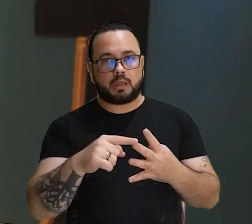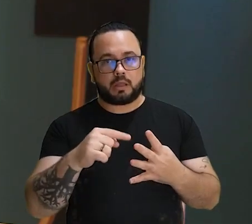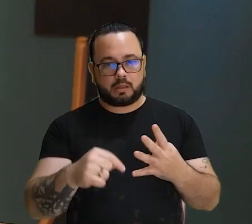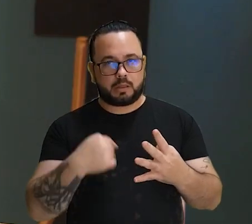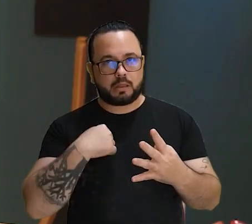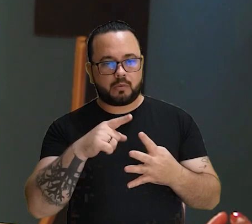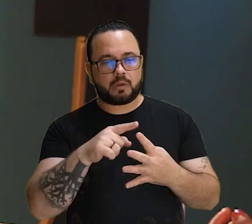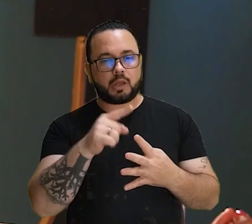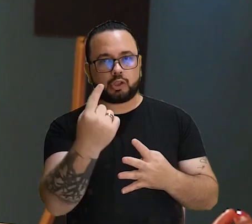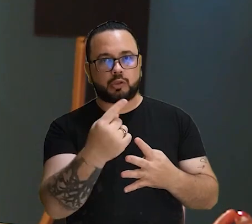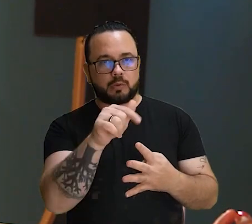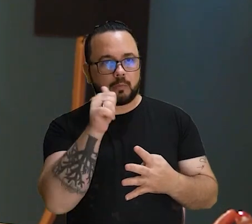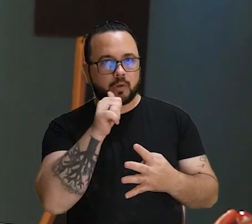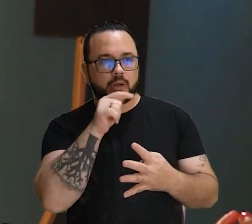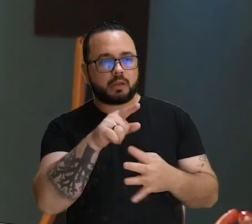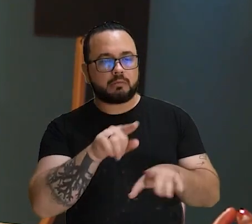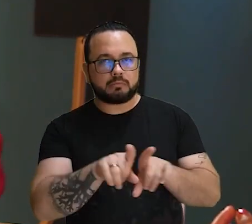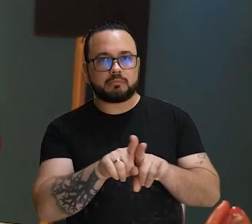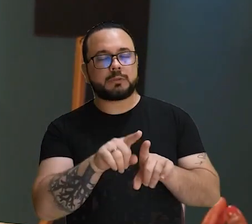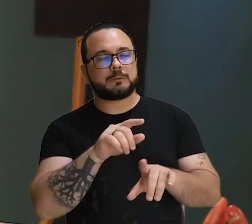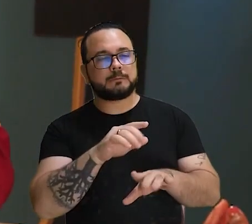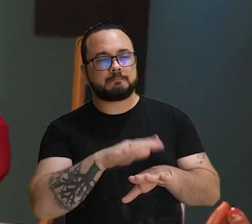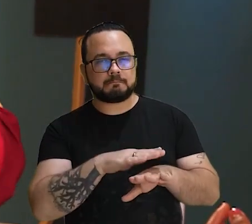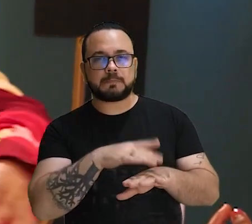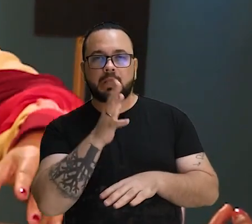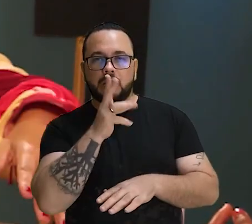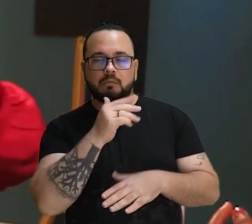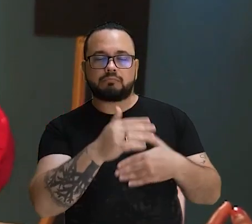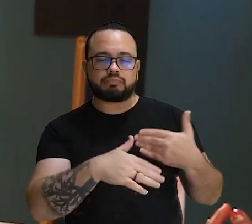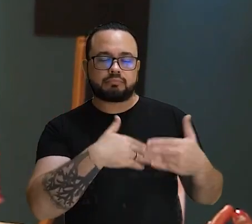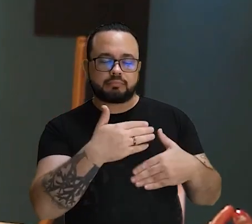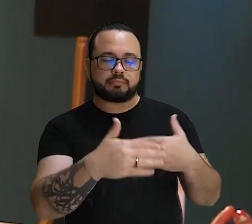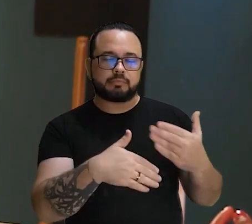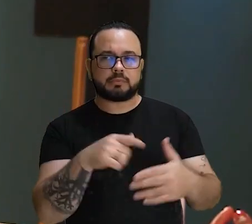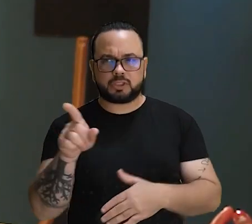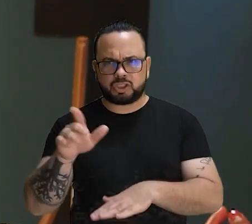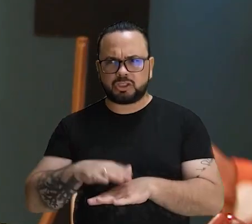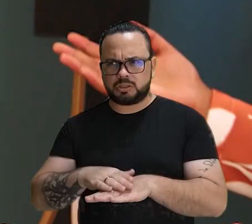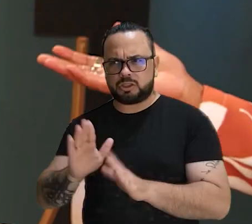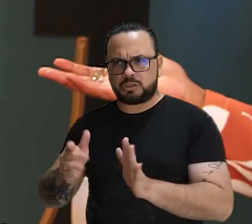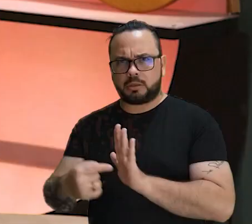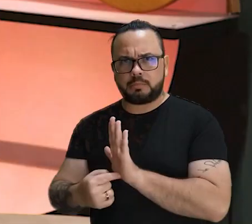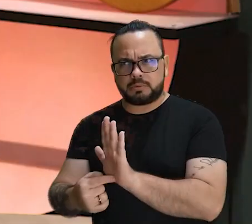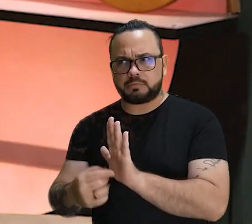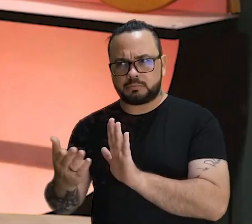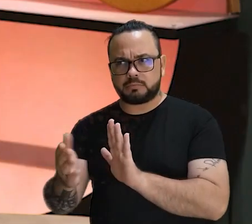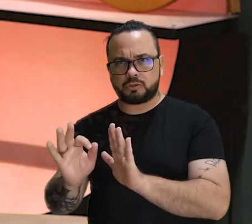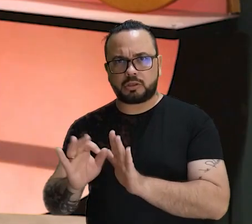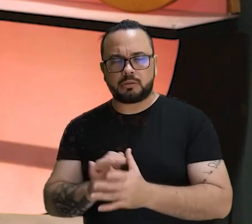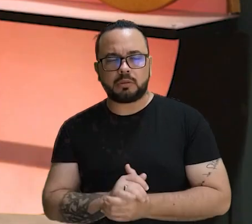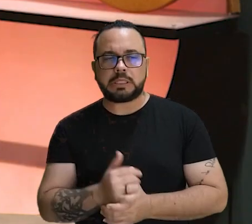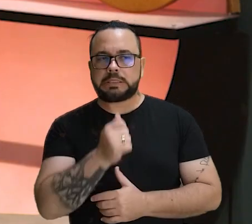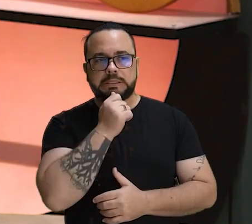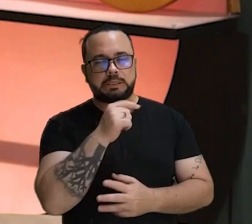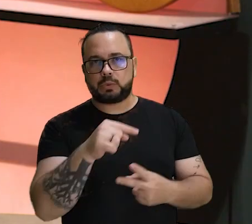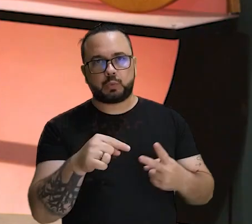somente. E aí também esse tá em processo de gestação lenta, assim, mas tá... Não, mas vocês já fizeram apresentações e